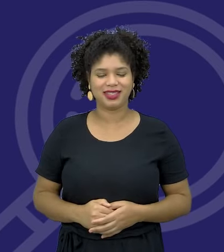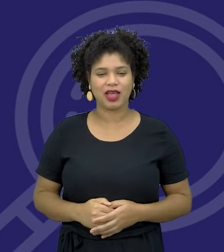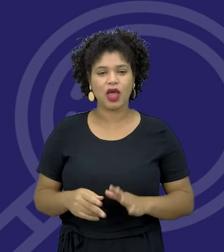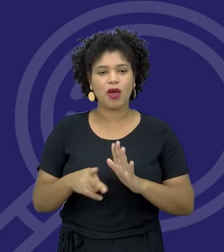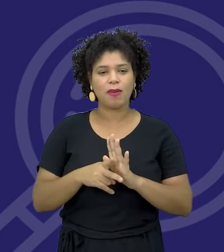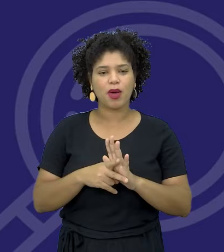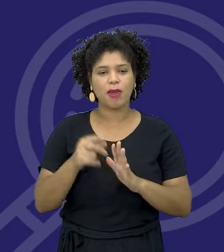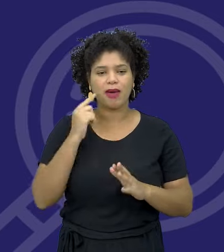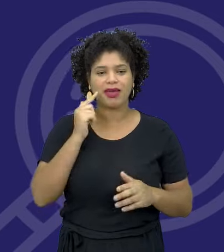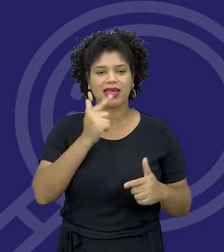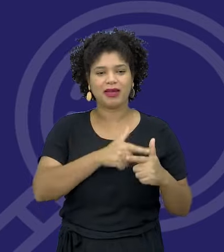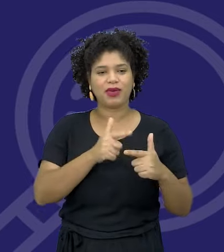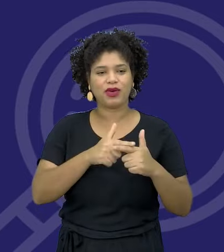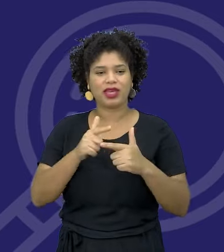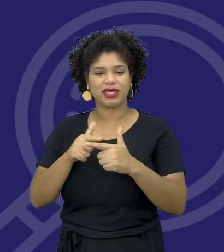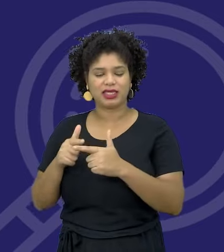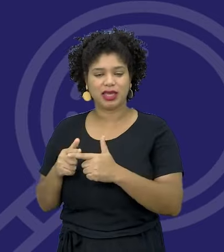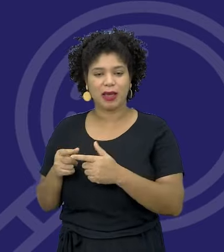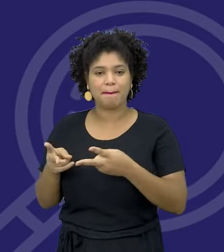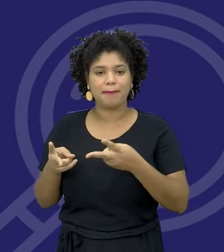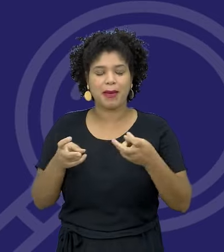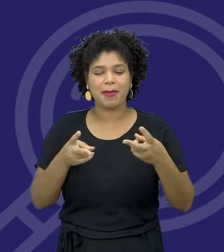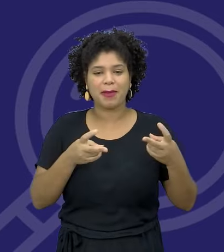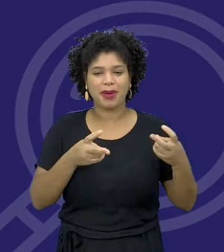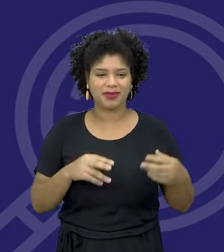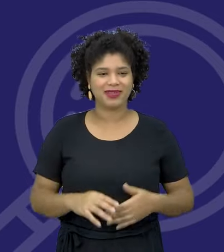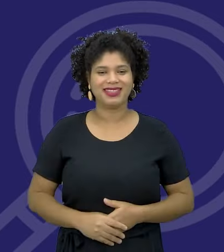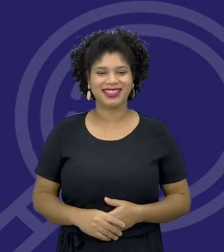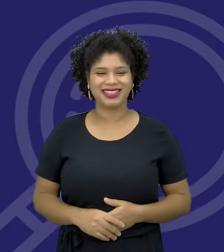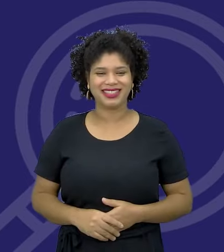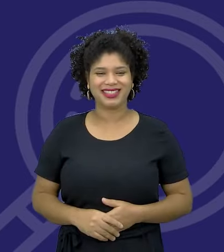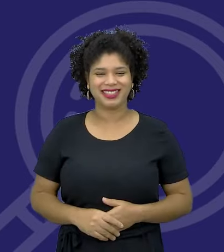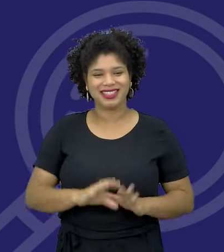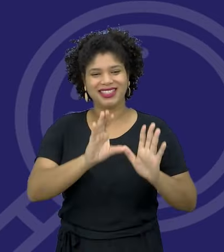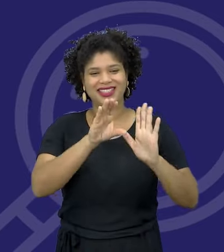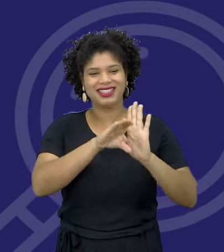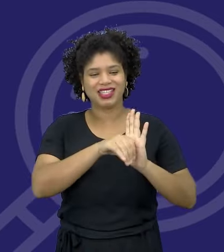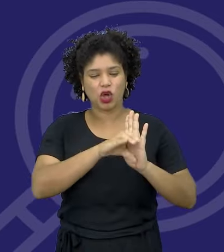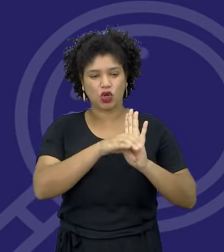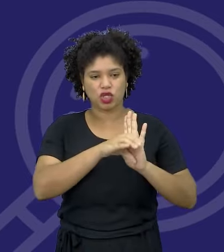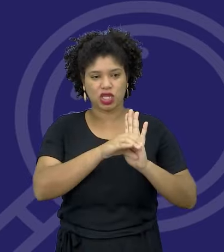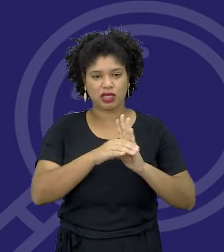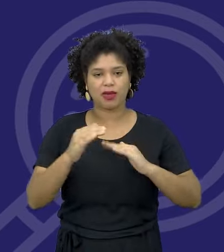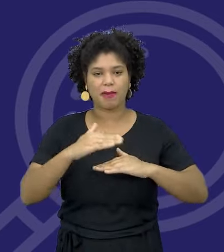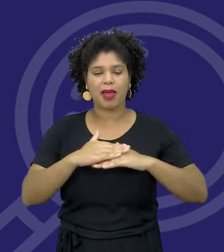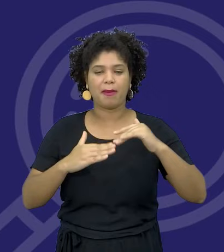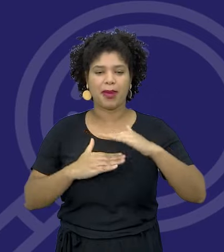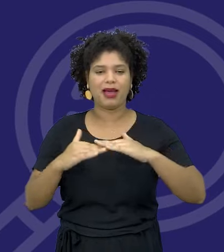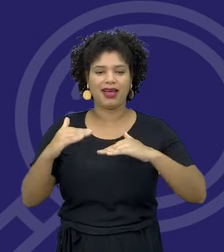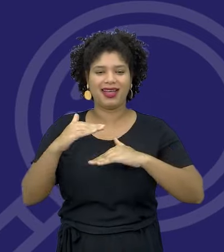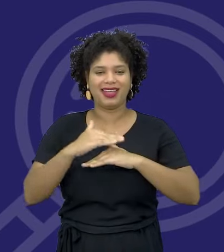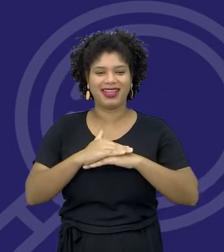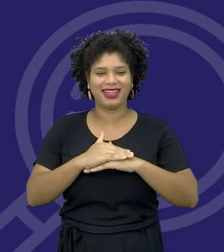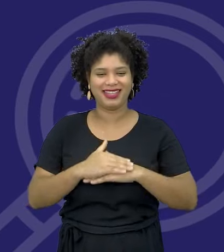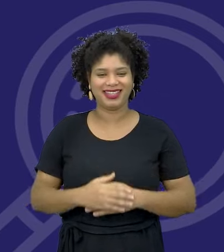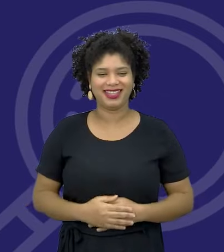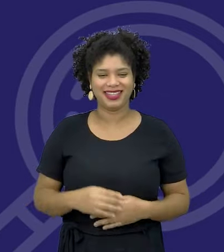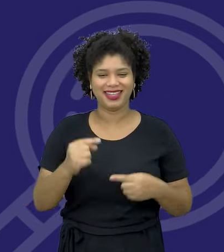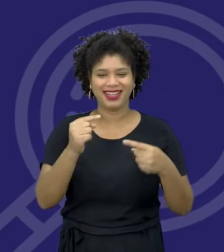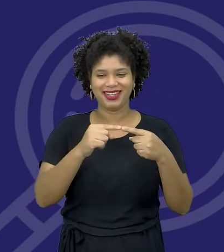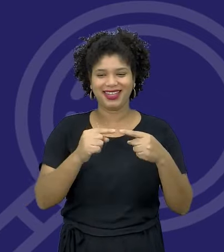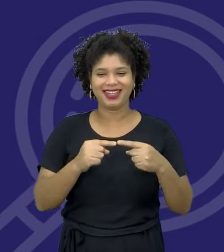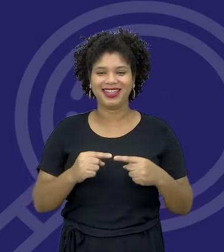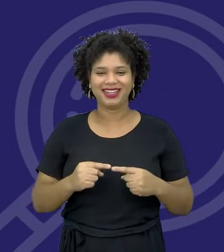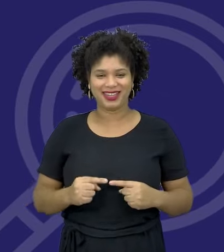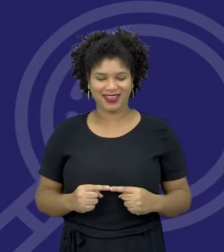Então, na atividade, né, ele aborda, né, encontrar os pontos na